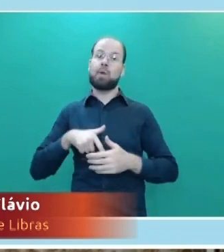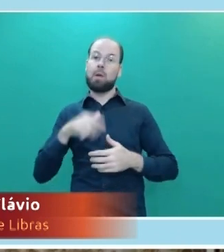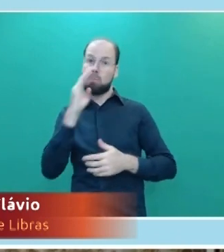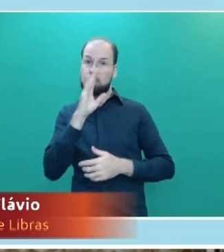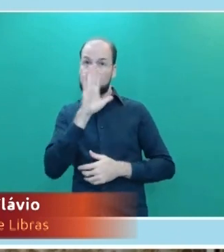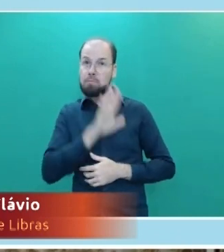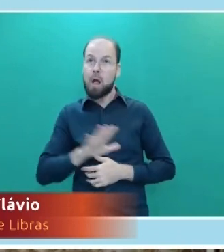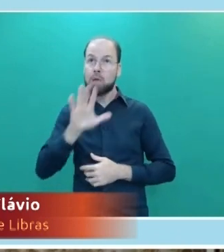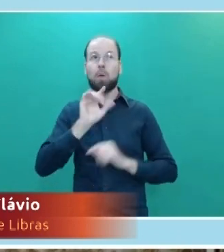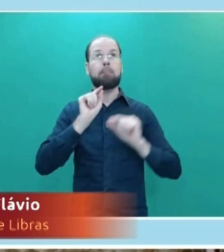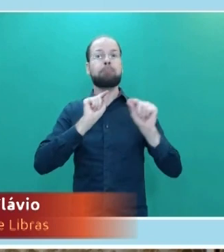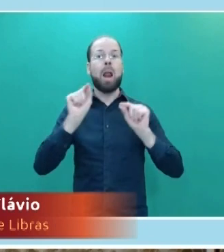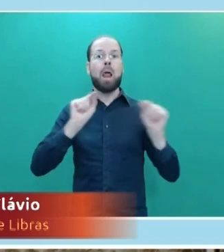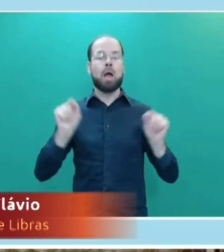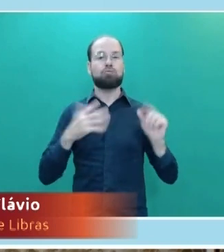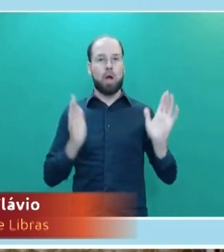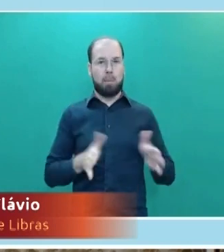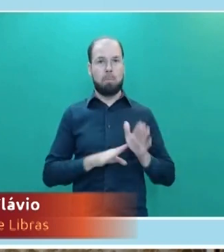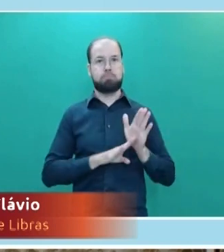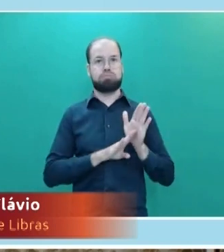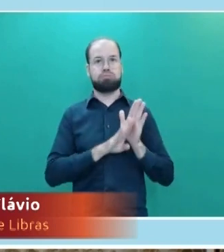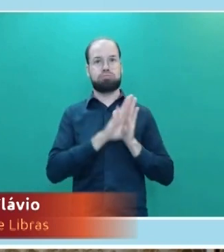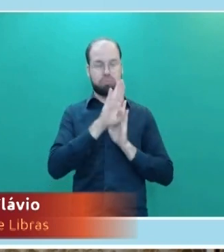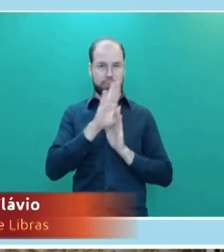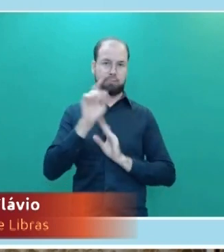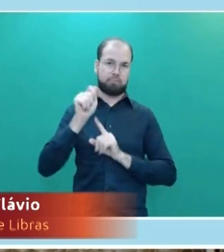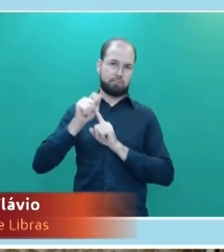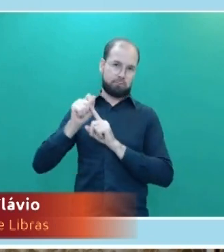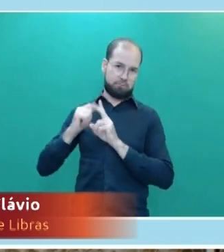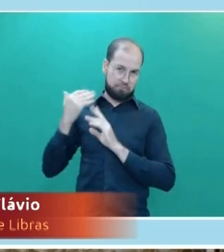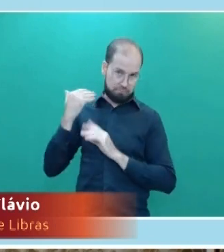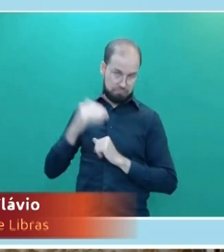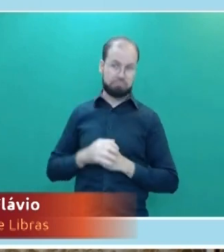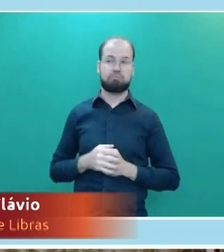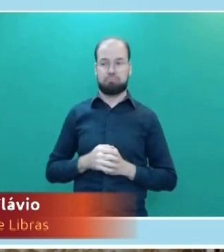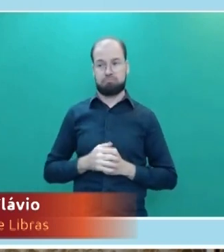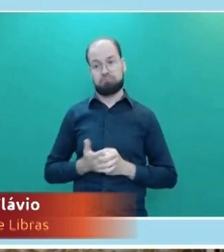visto nos últimos meses? Dá sim, com certeza.